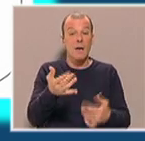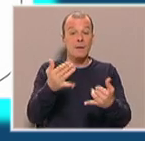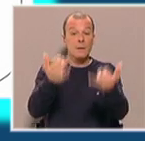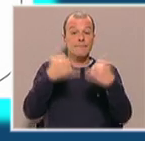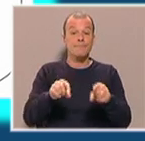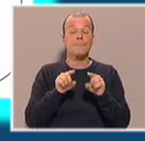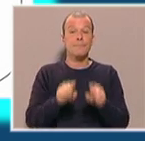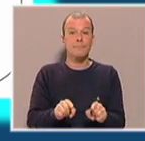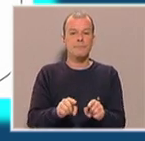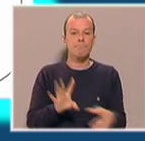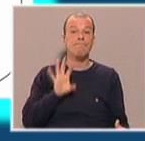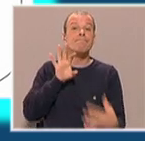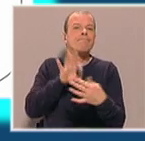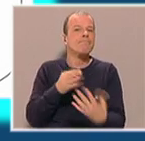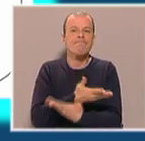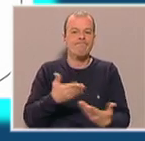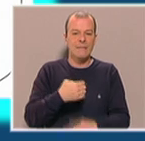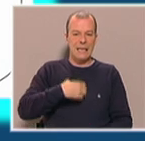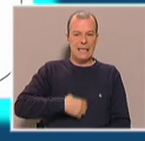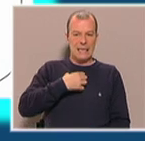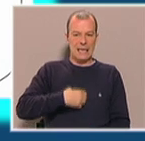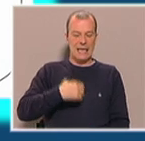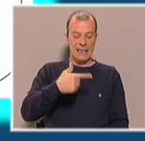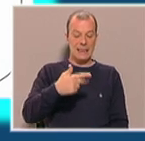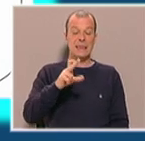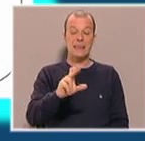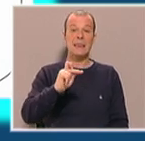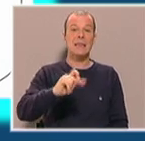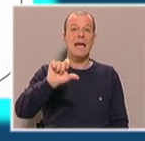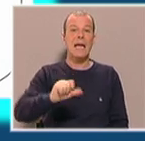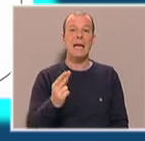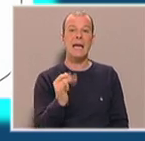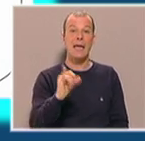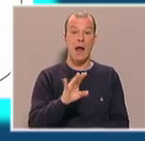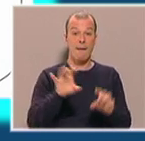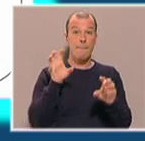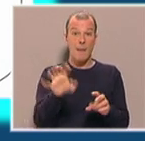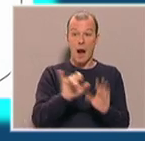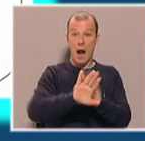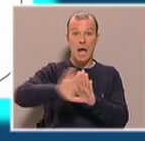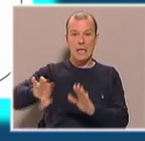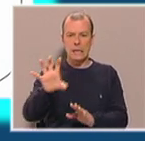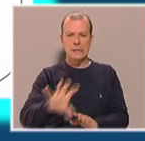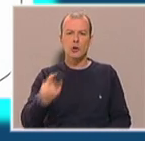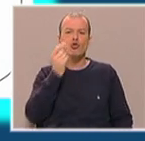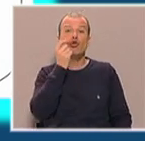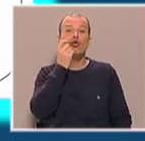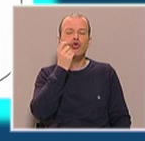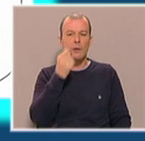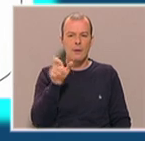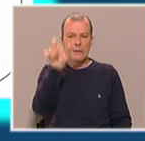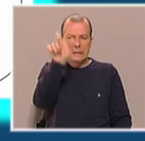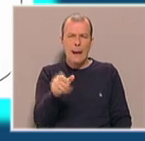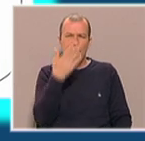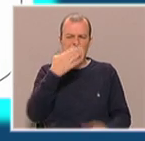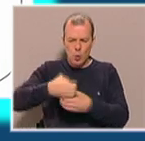depois ligação à traqueia, que vocês veem ali na imagem do lado direito daquele senhor, aquele que parece um